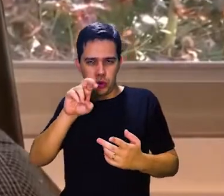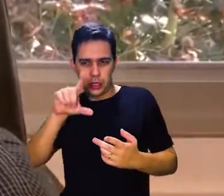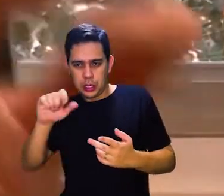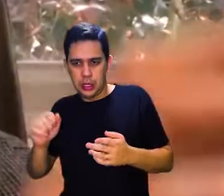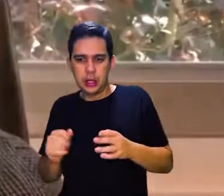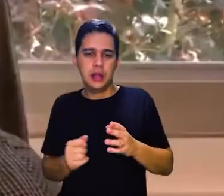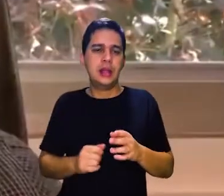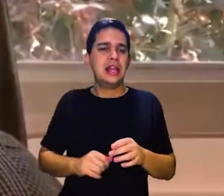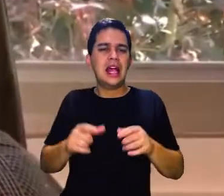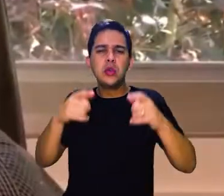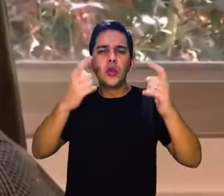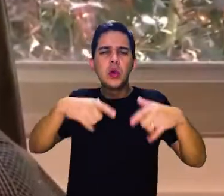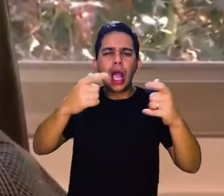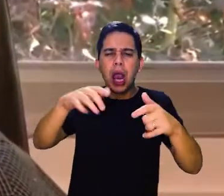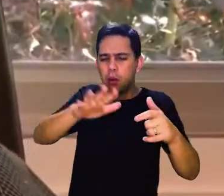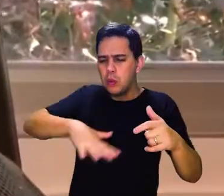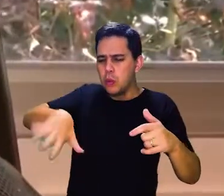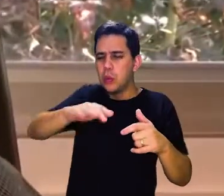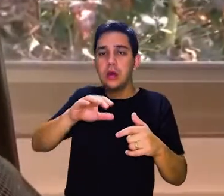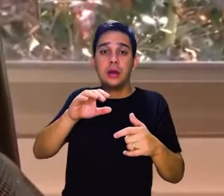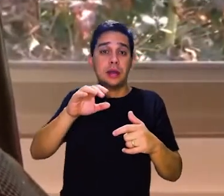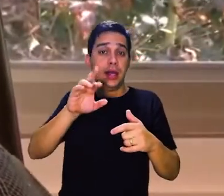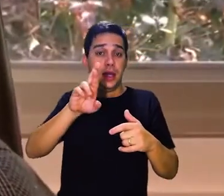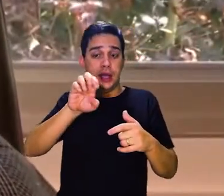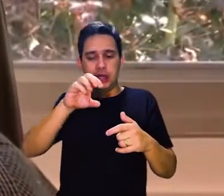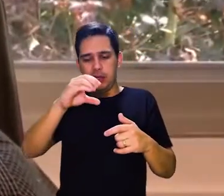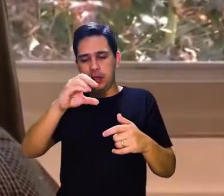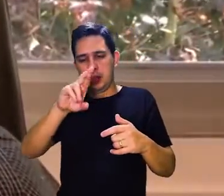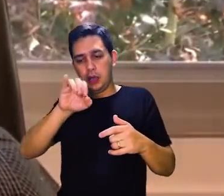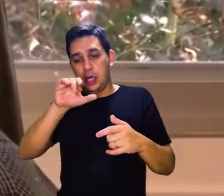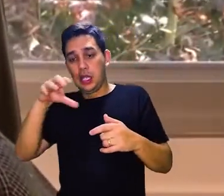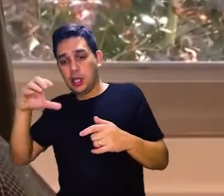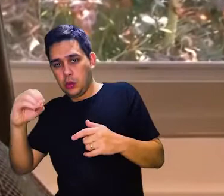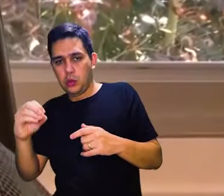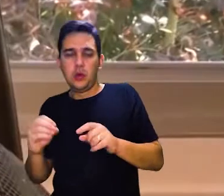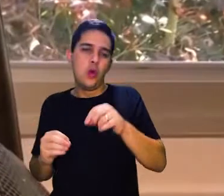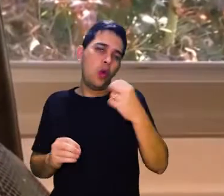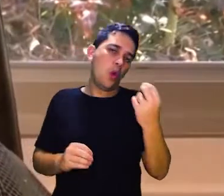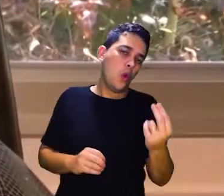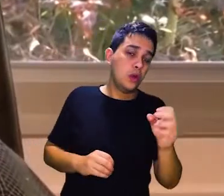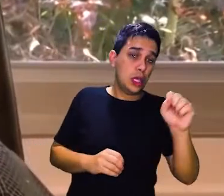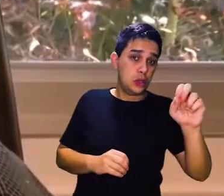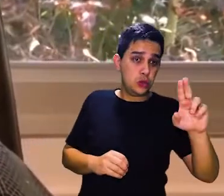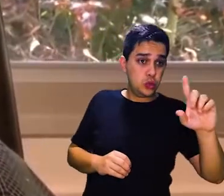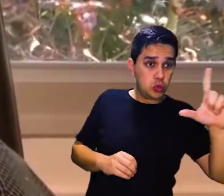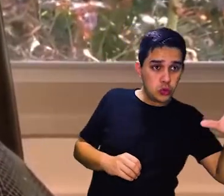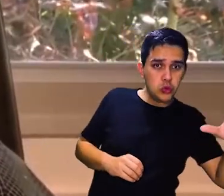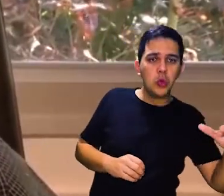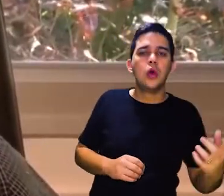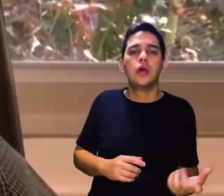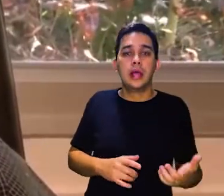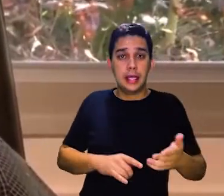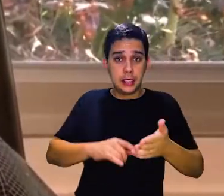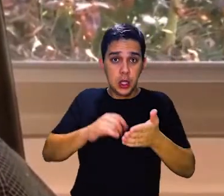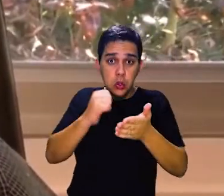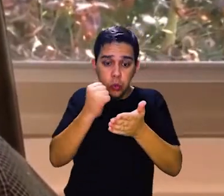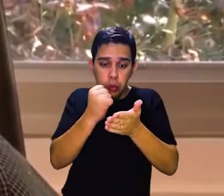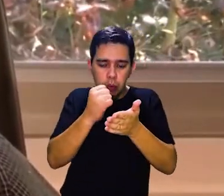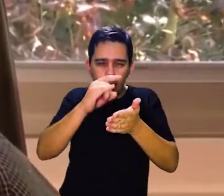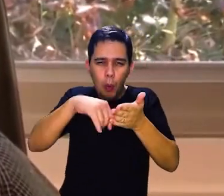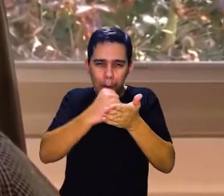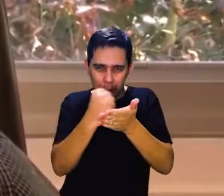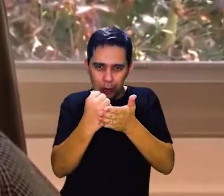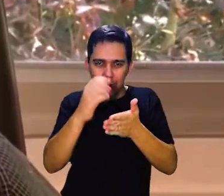se ela vier administrar a orla da Zona Sul, esse TAC também vai ser válido. Bem